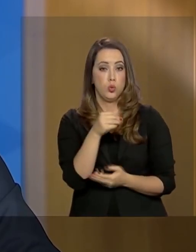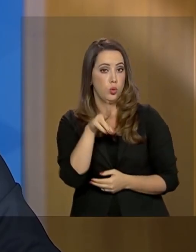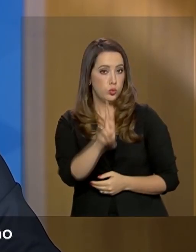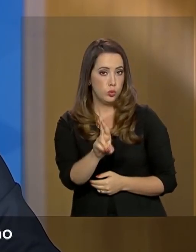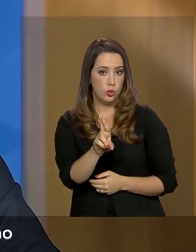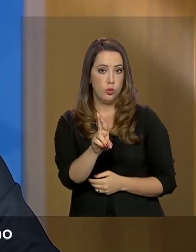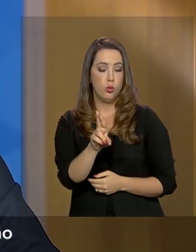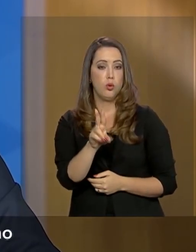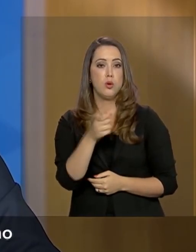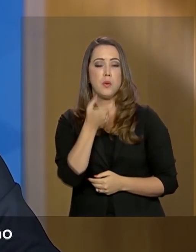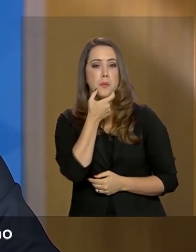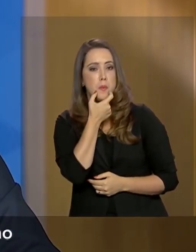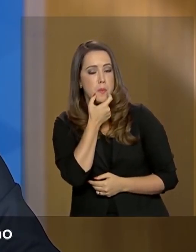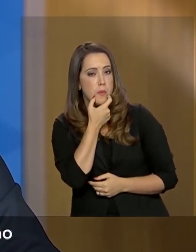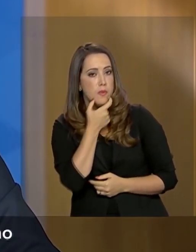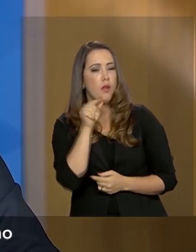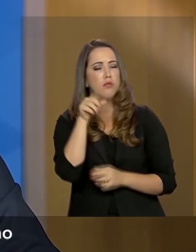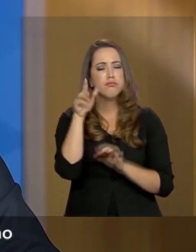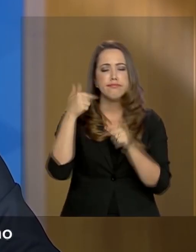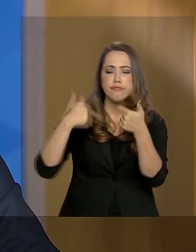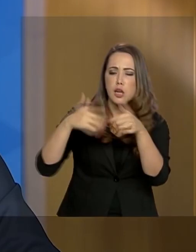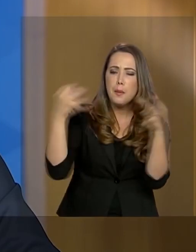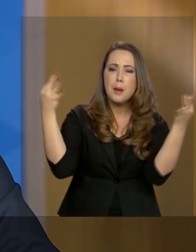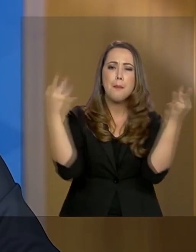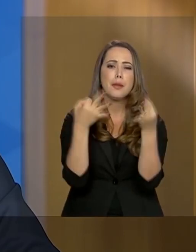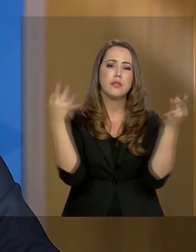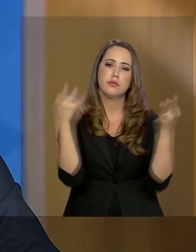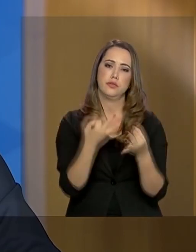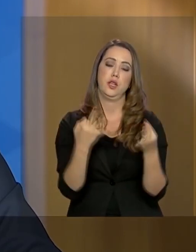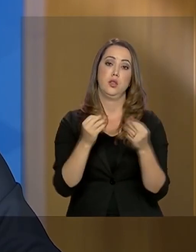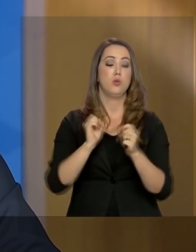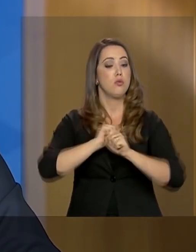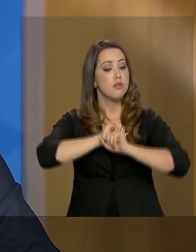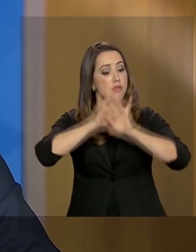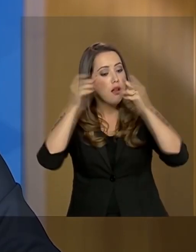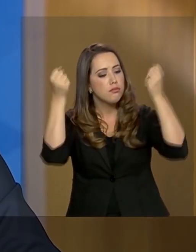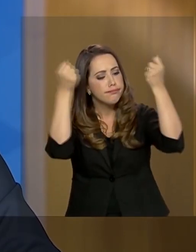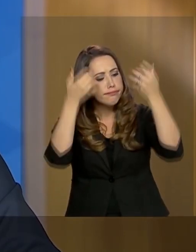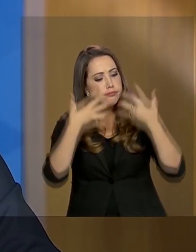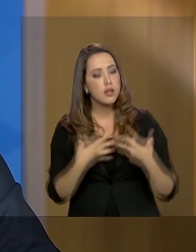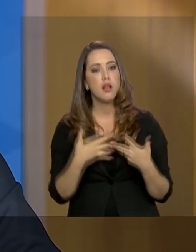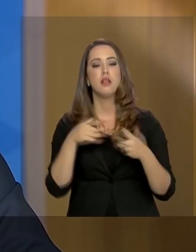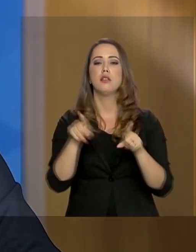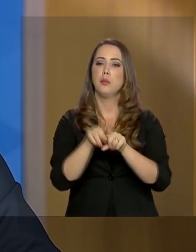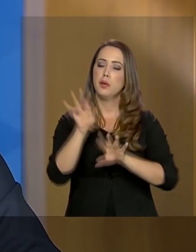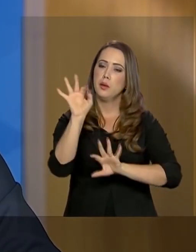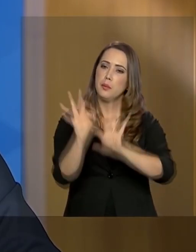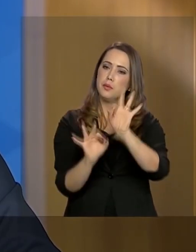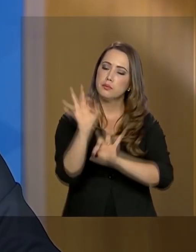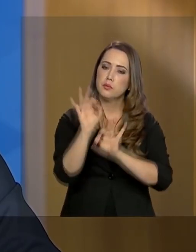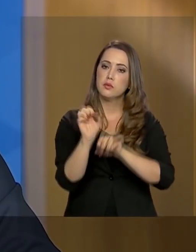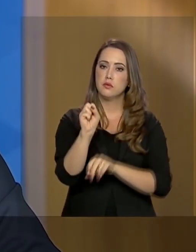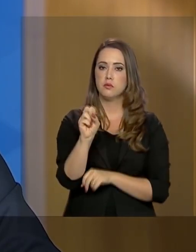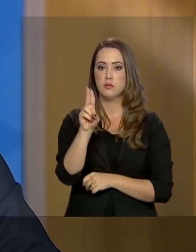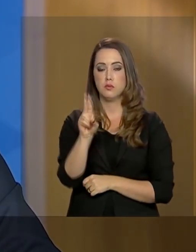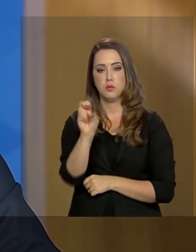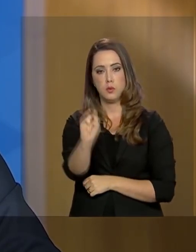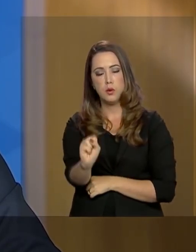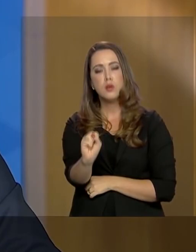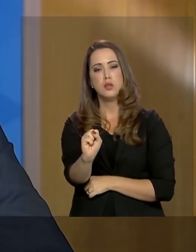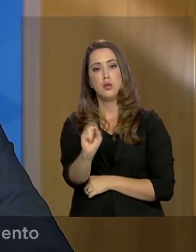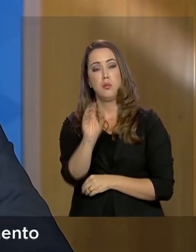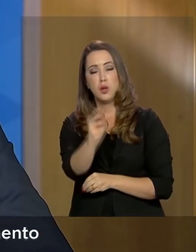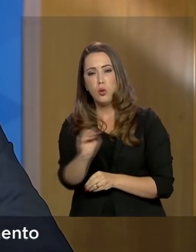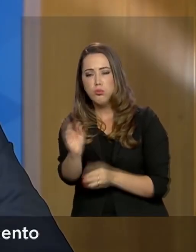terrível. Cada vez mais e mais vidas estão sendo levadas. Isso que eu estou falando para você é o fato. E agora, vamos finalmente, a explicação